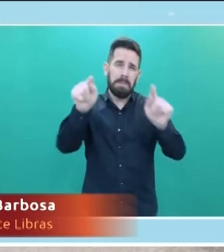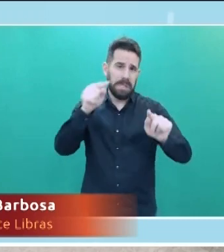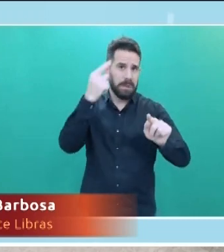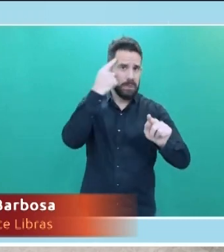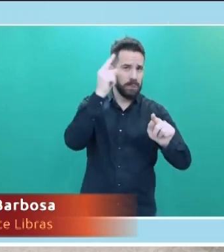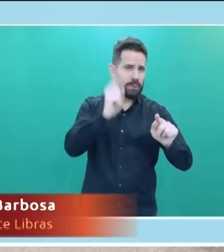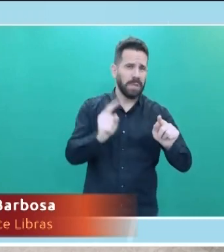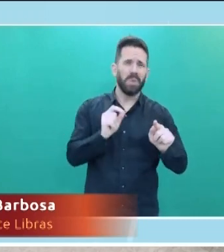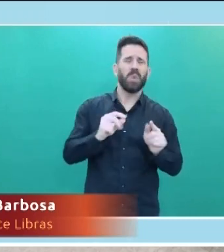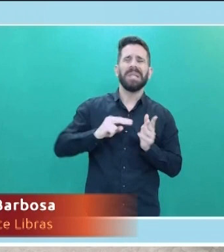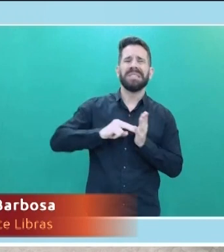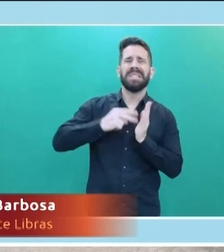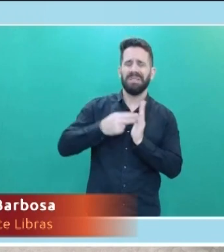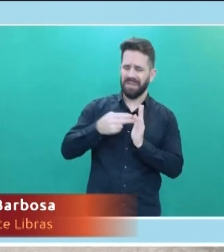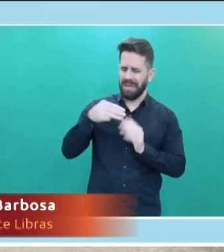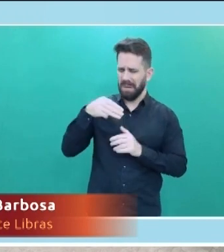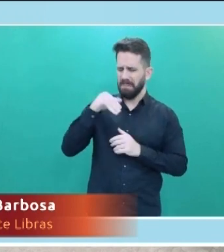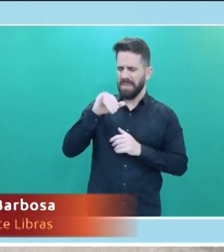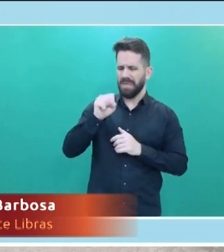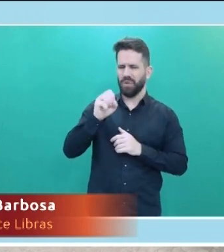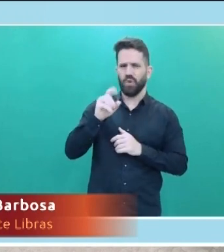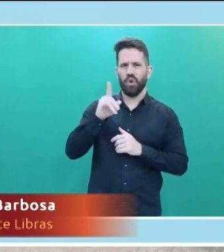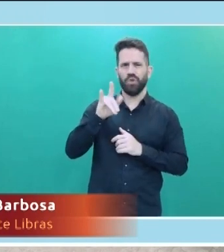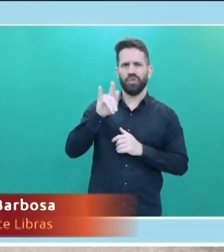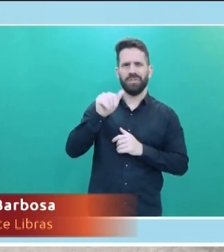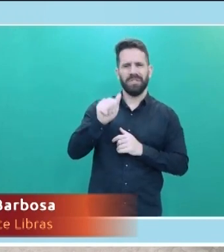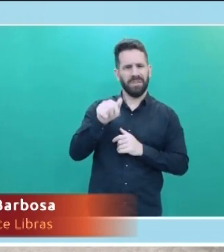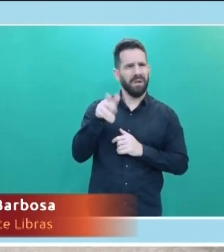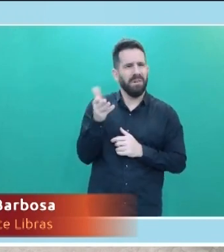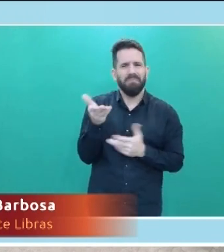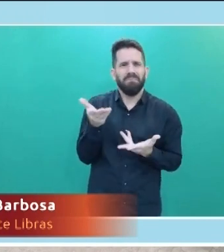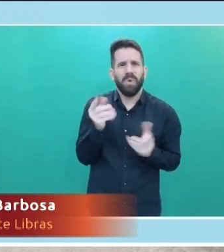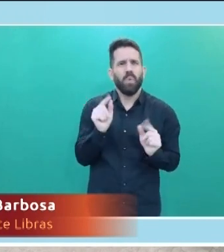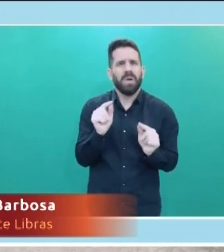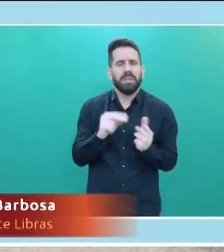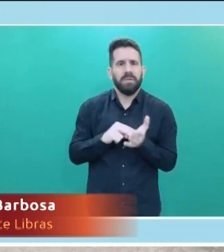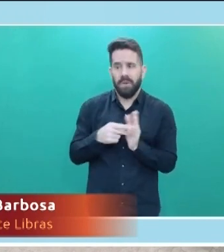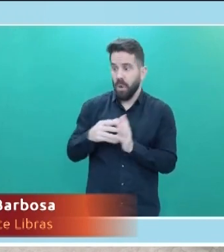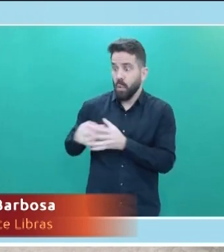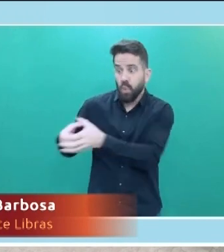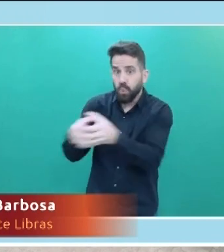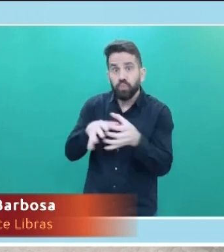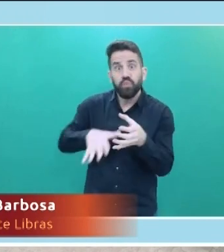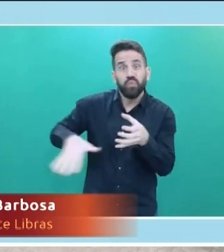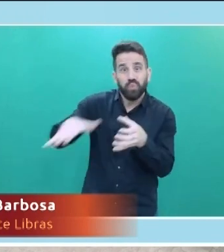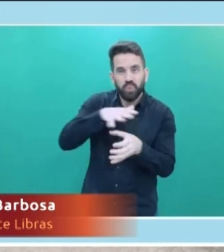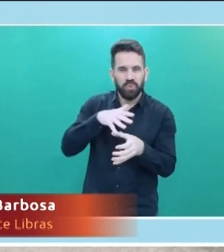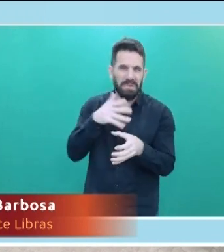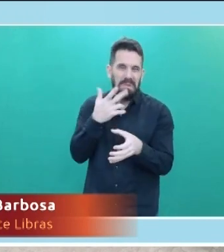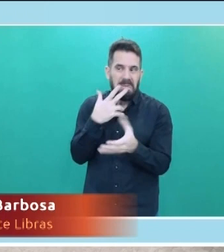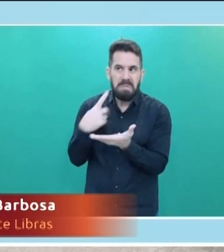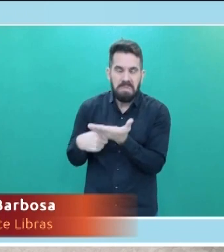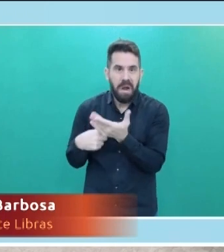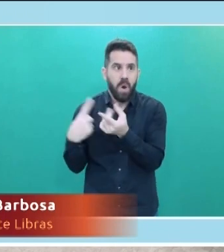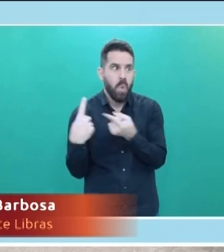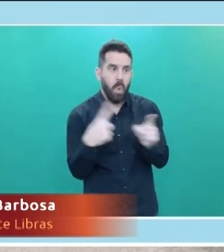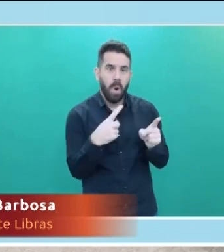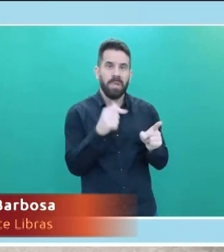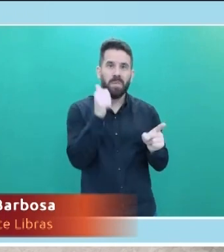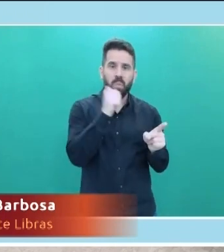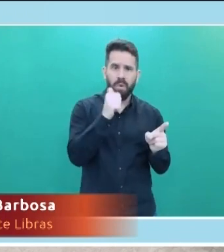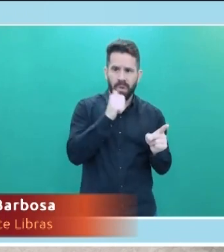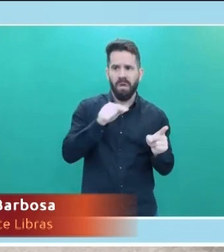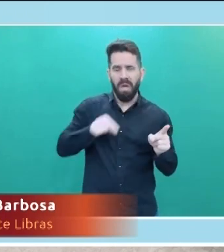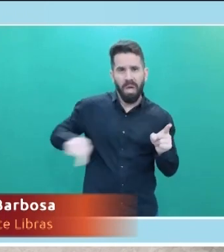ser misógino? E esses grupos todos são misóginos? Todos eles pregam essa